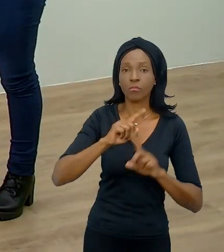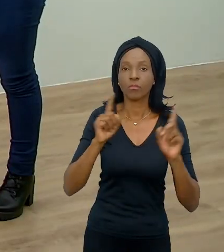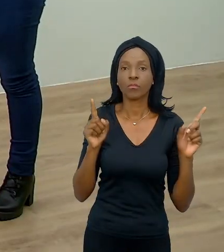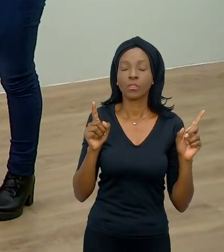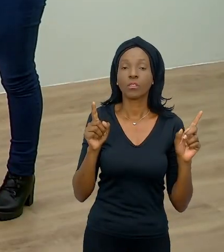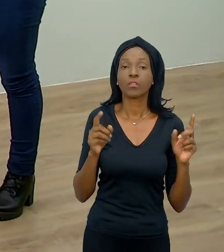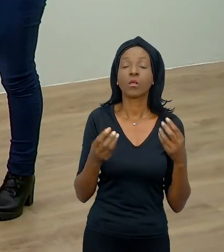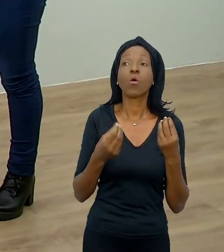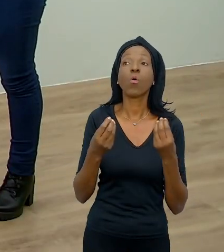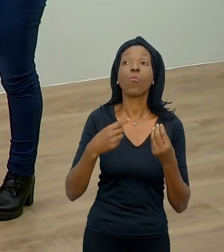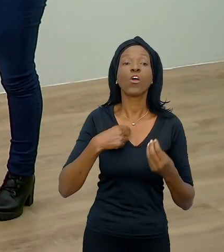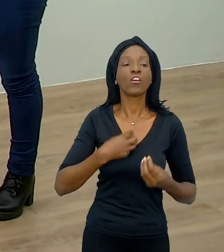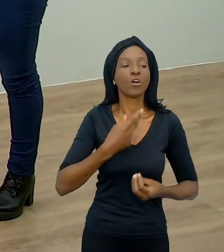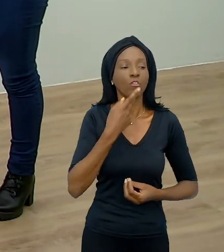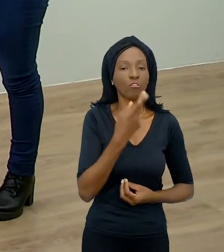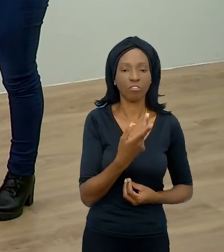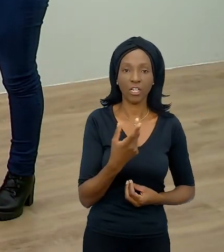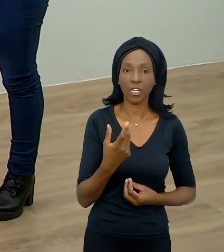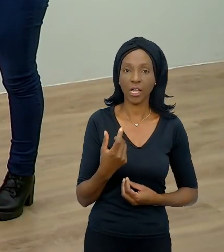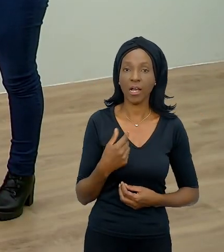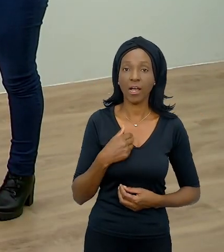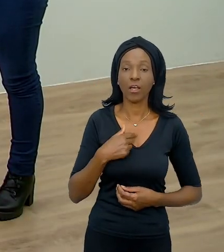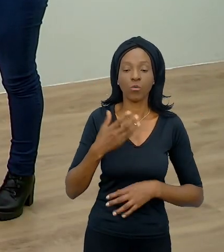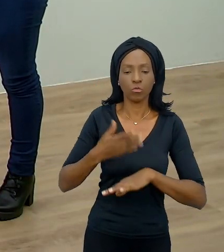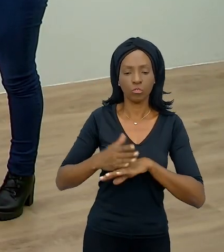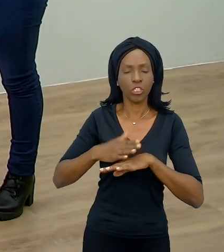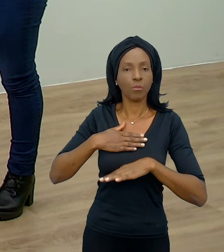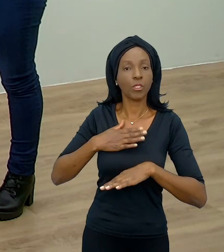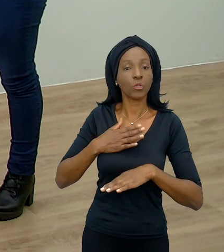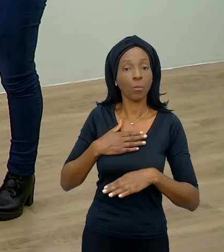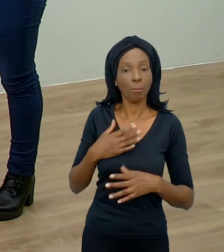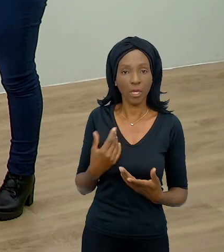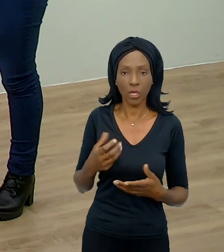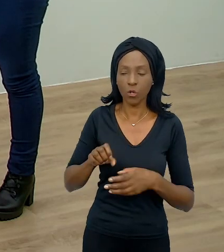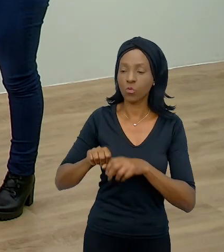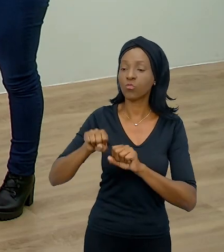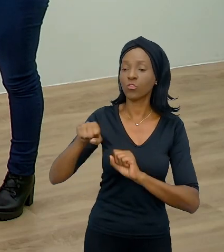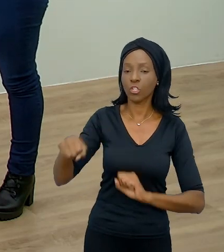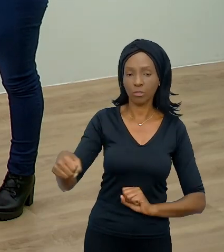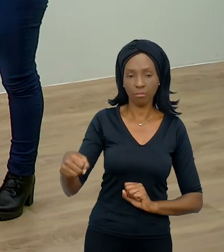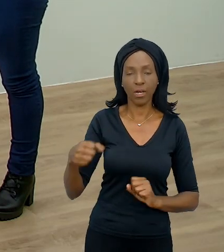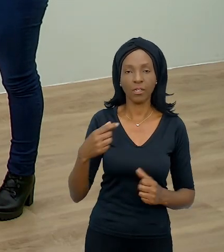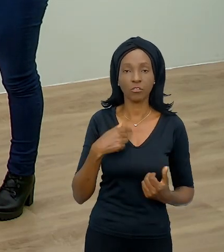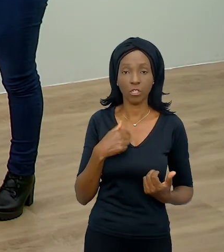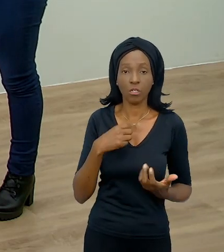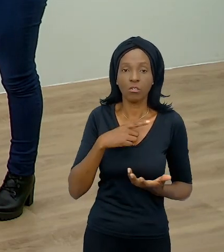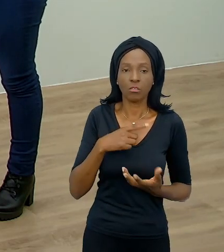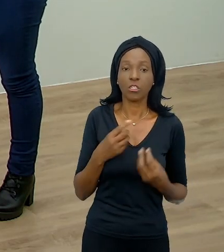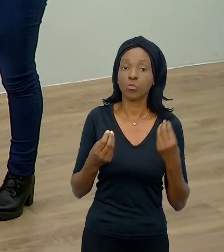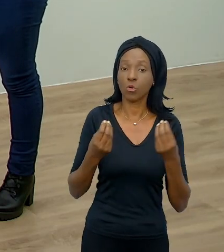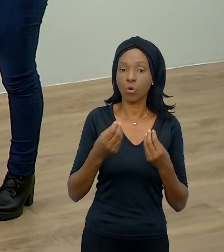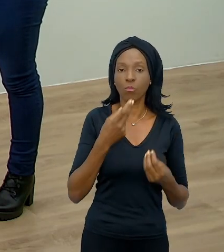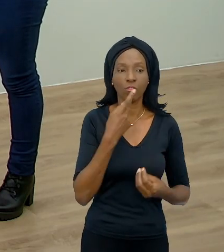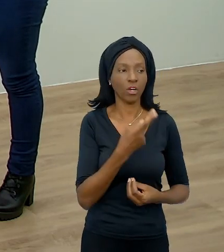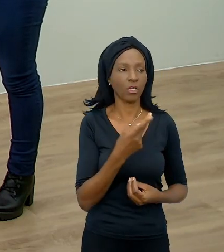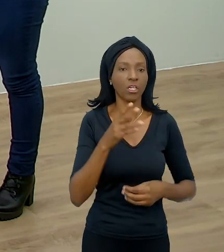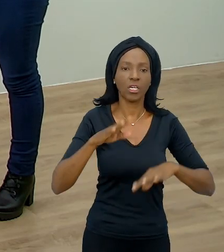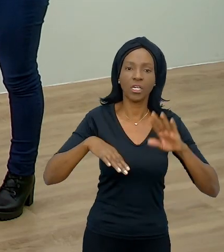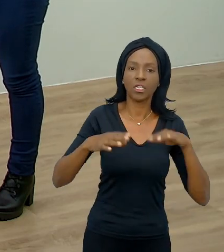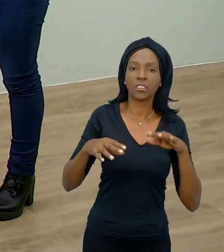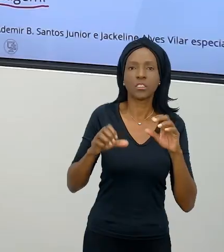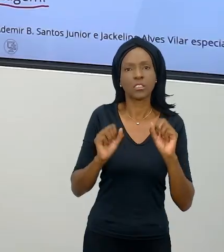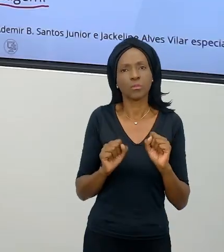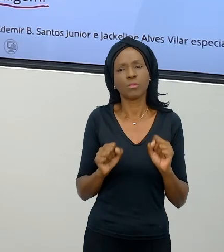forma de falar, eu tenho a minha formação enquanto graduado, enquanto acadêmico, então, às vezes, a minha fala pode ser um pouco